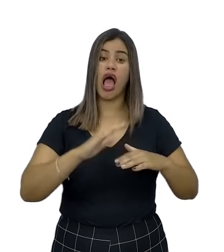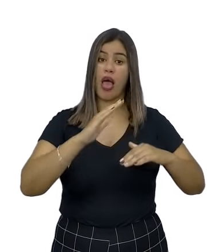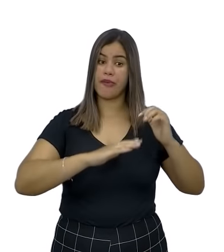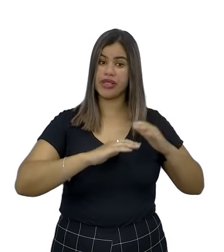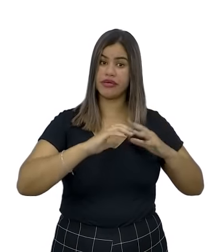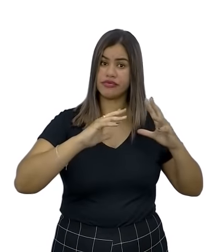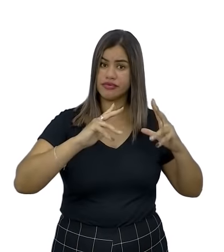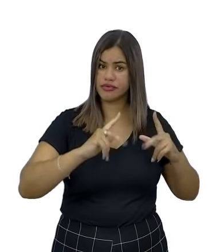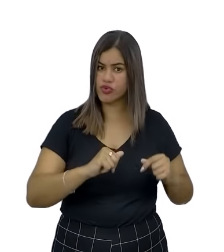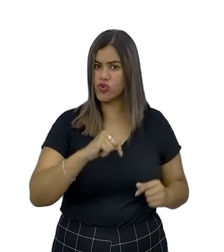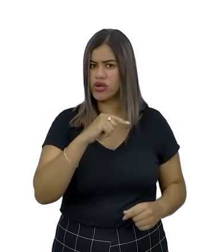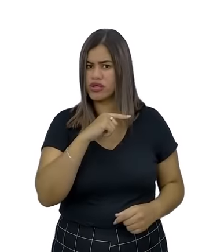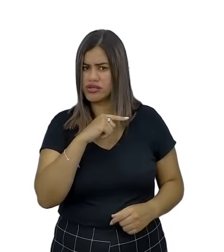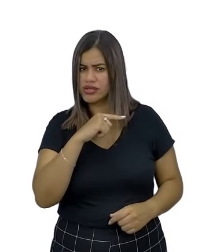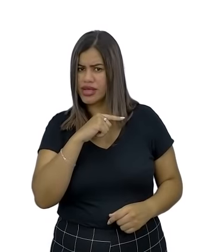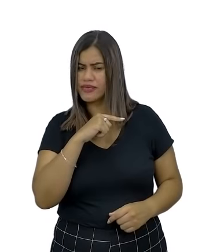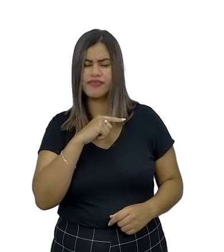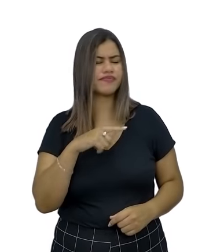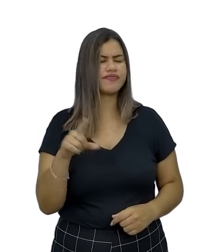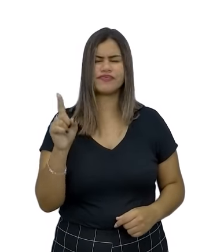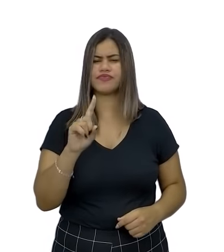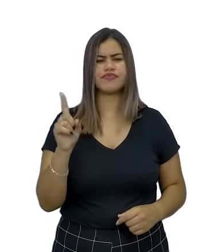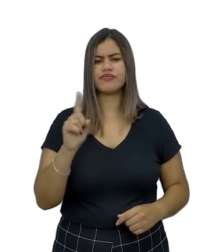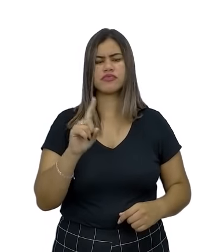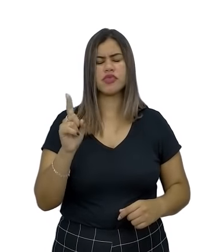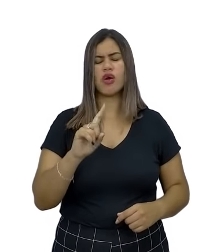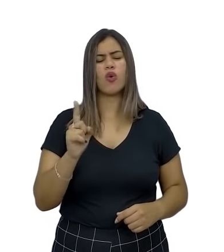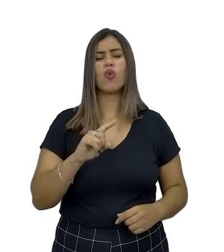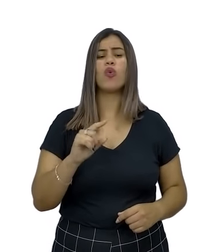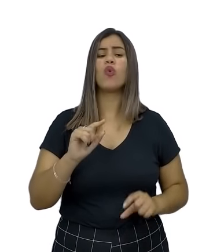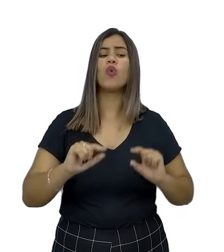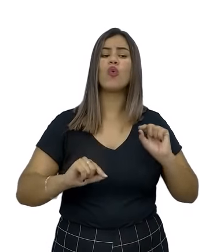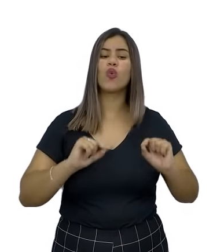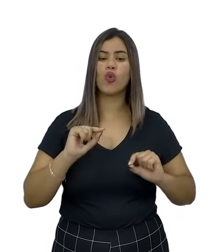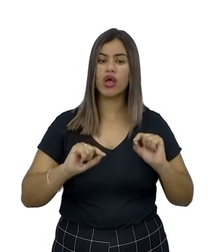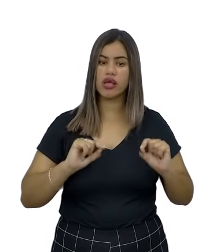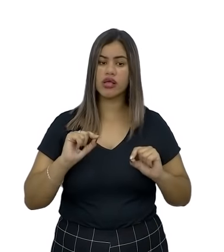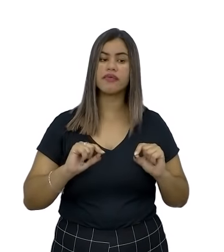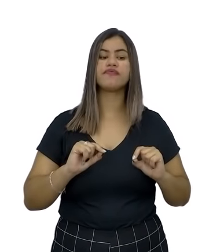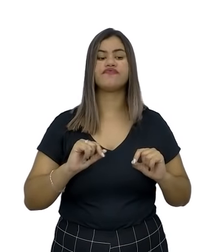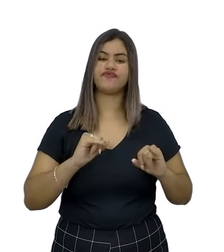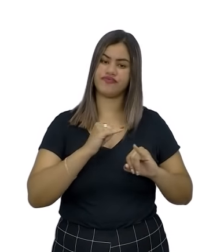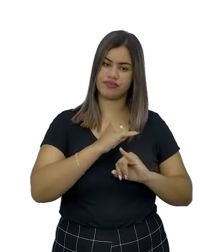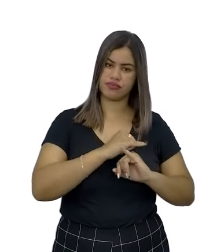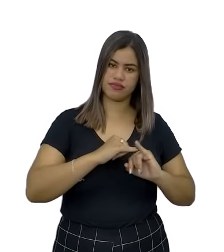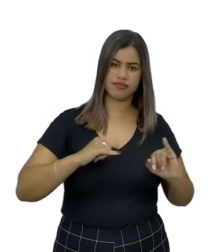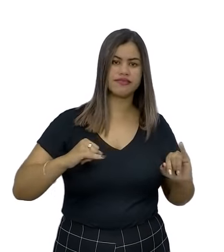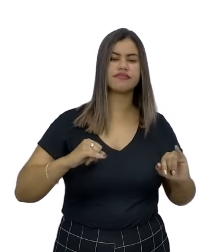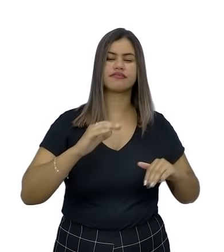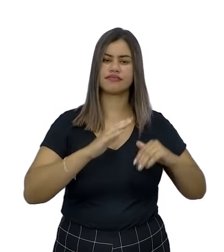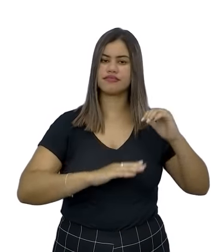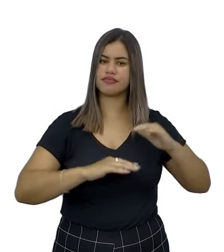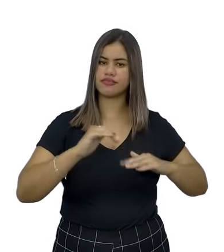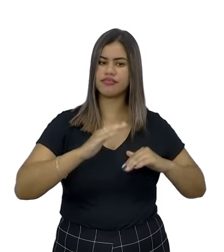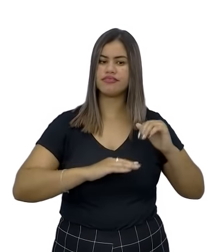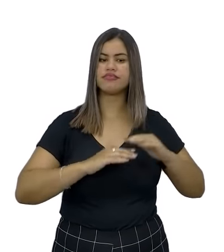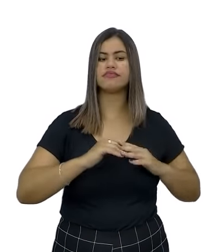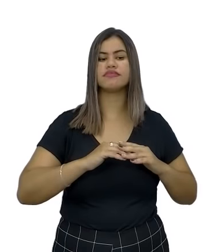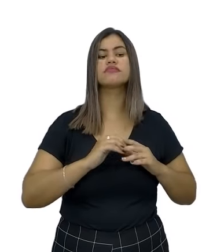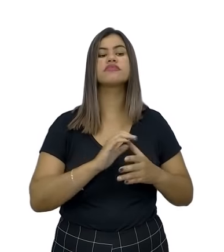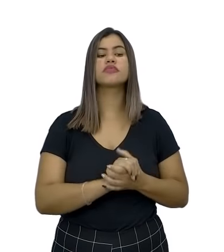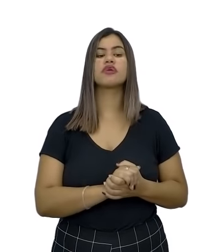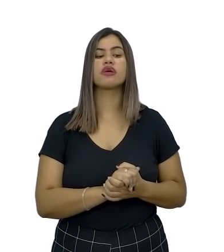habilidades essenciais colocadas? Não. Pelo currículo? Não. Ele contempla uma parte dessas habilidades, tá? Ele